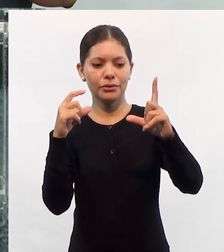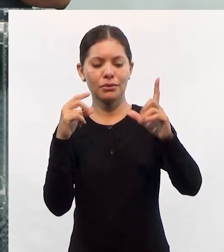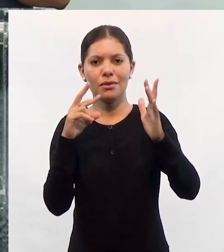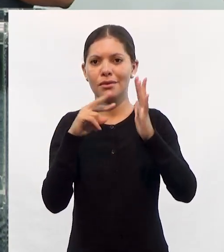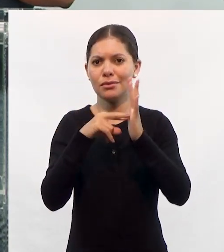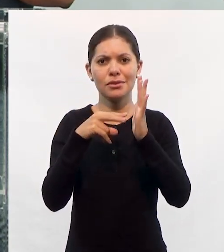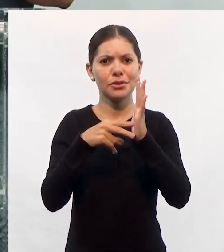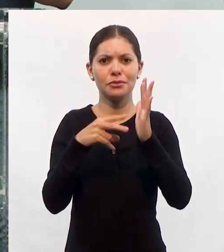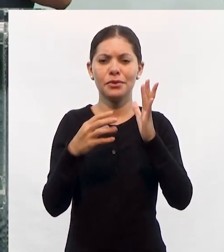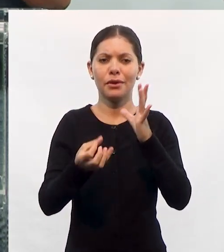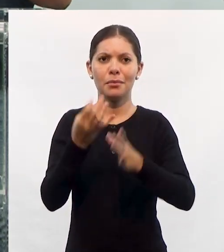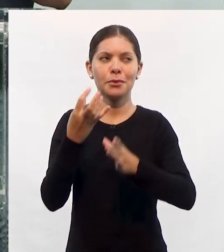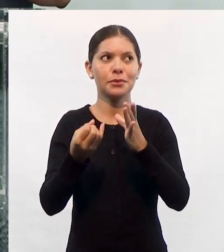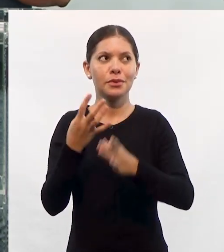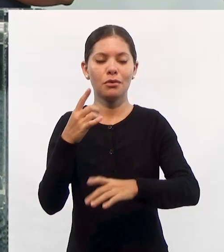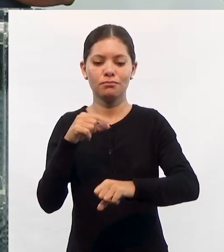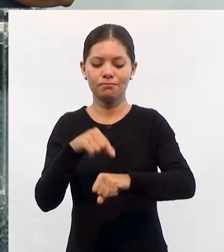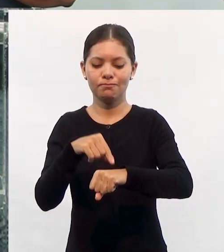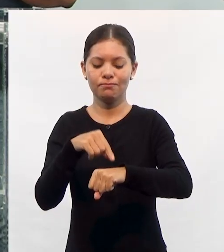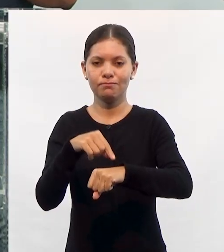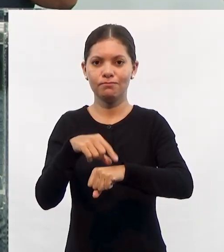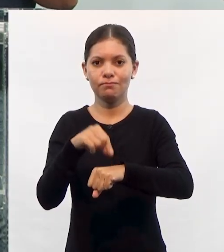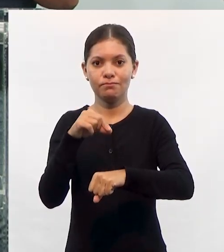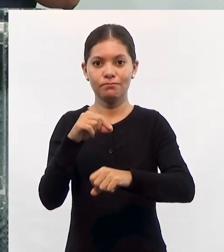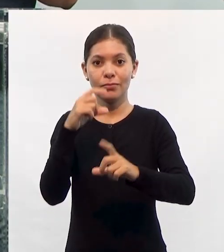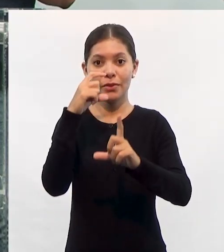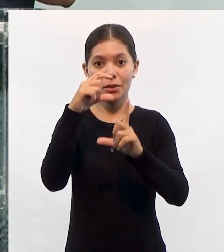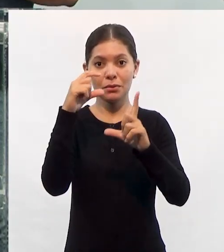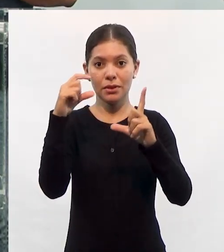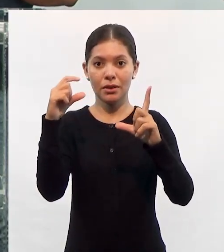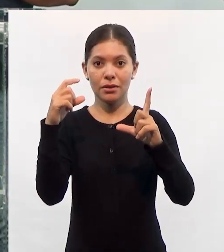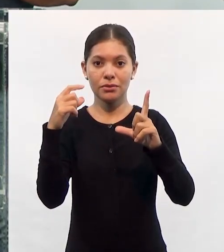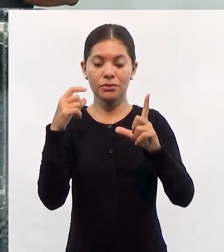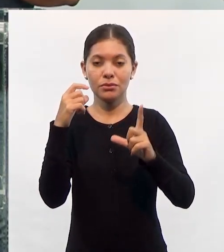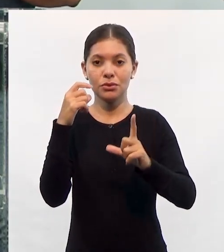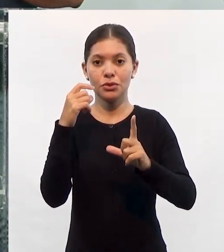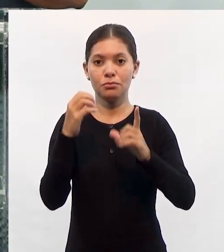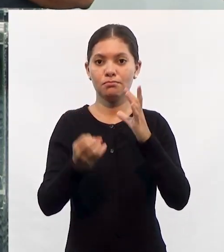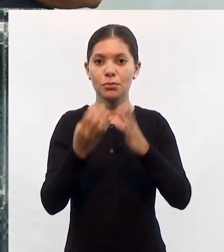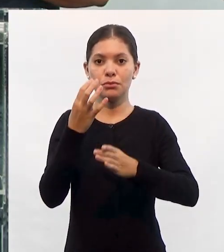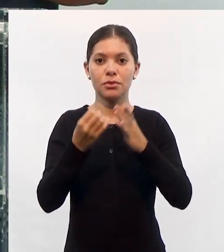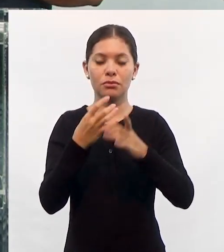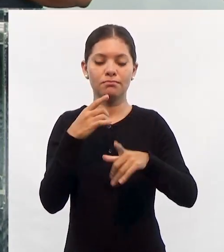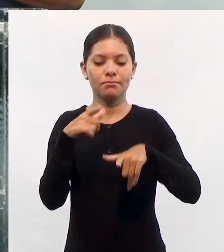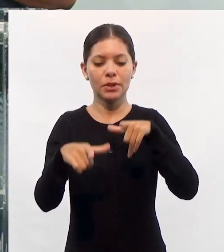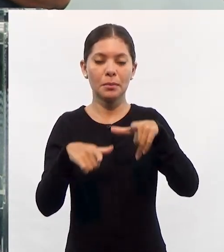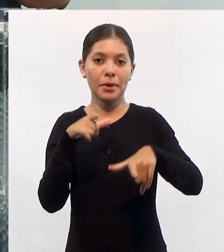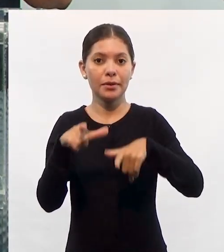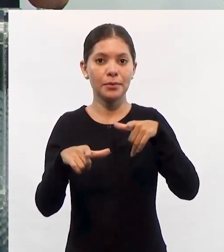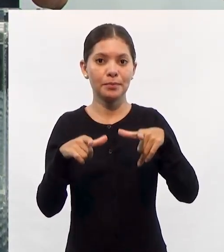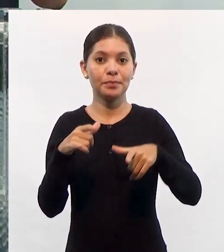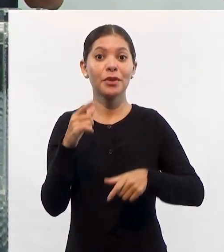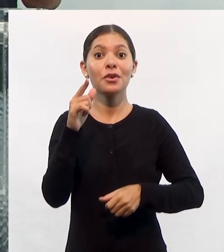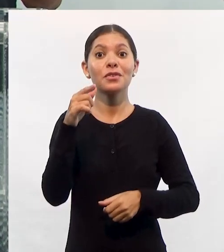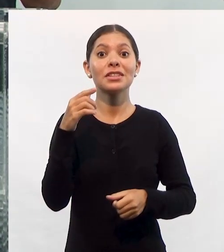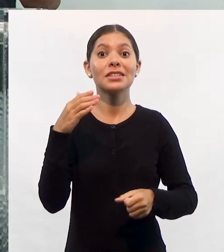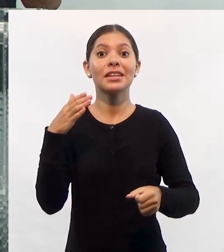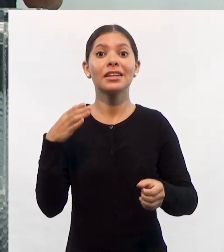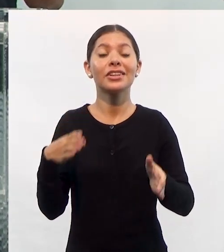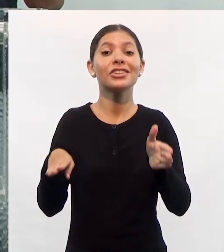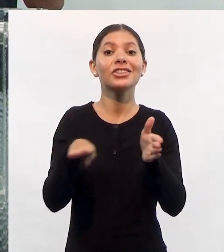refere à produção de produtos físicos. Eu tenho um layout também de produção de serviços. Você entra